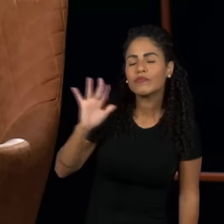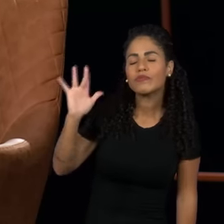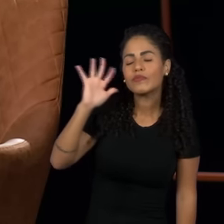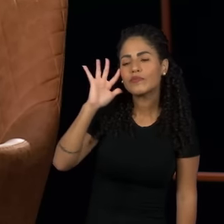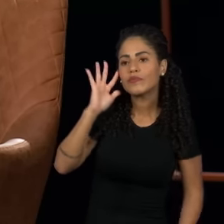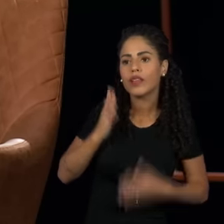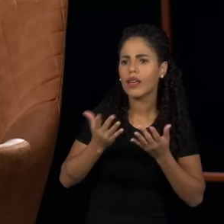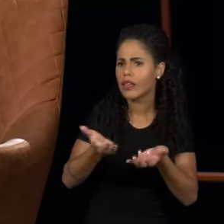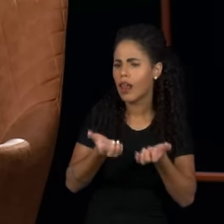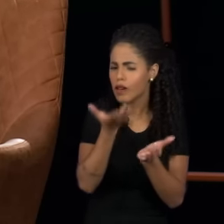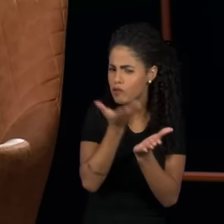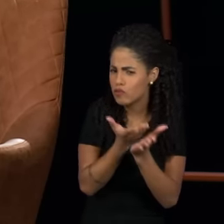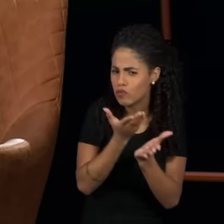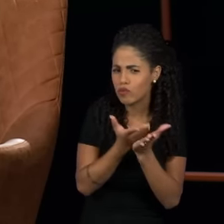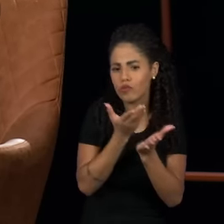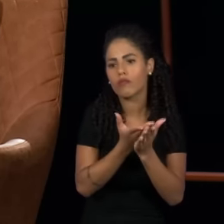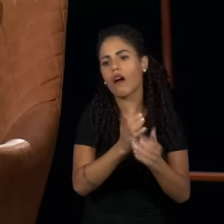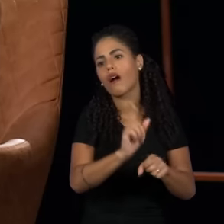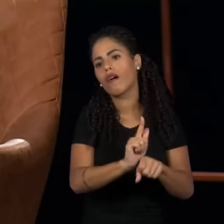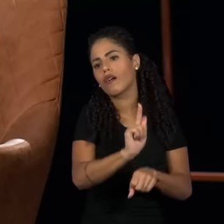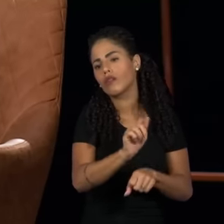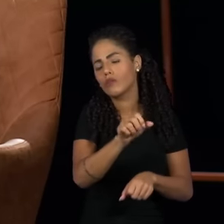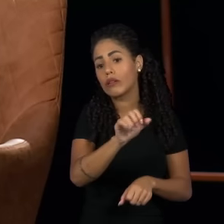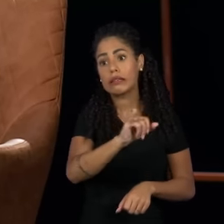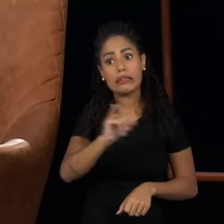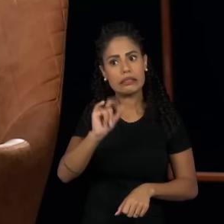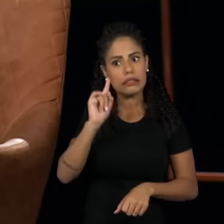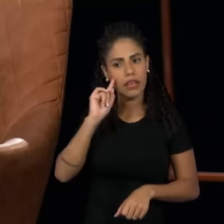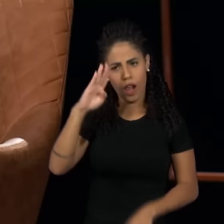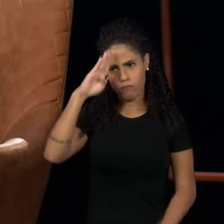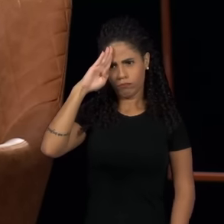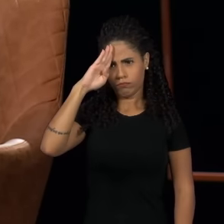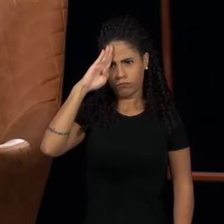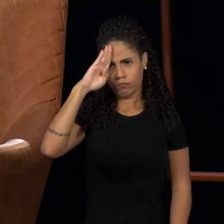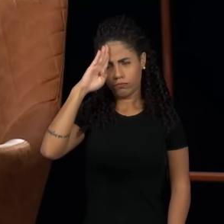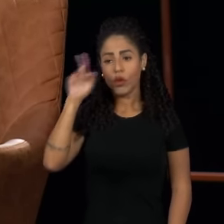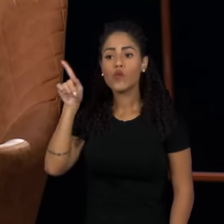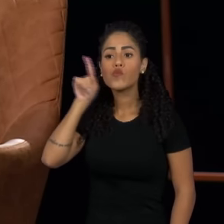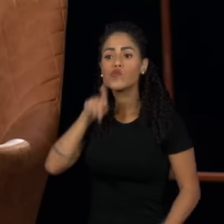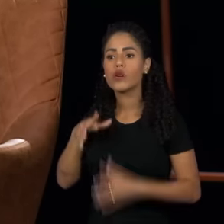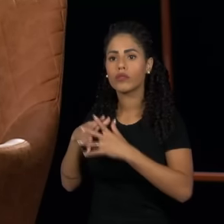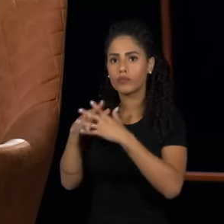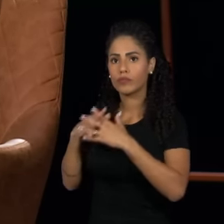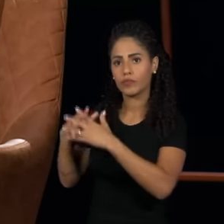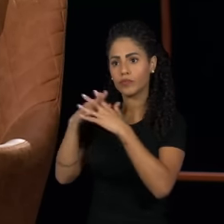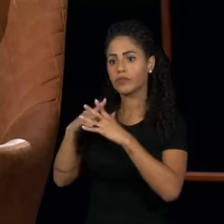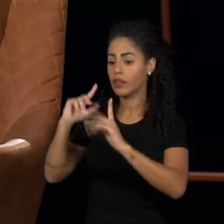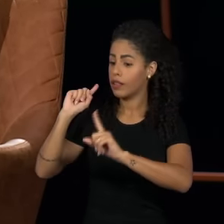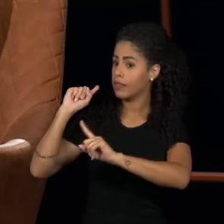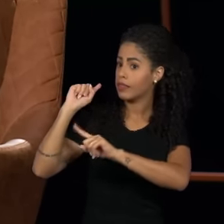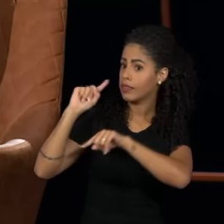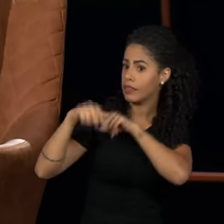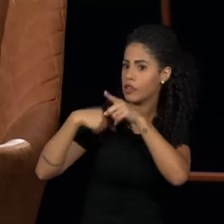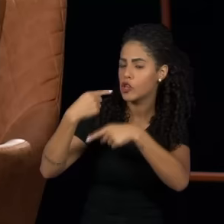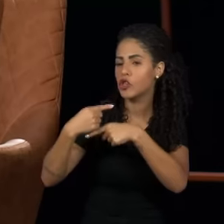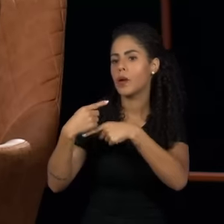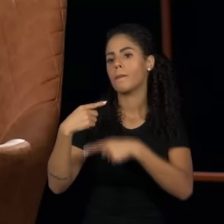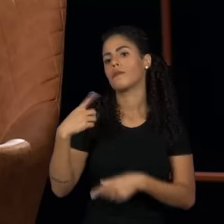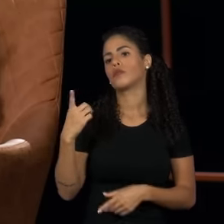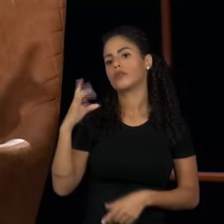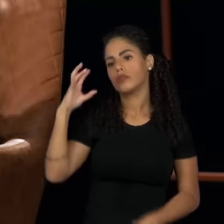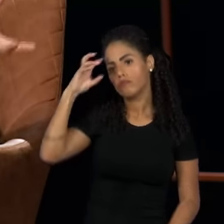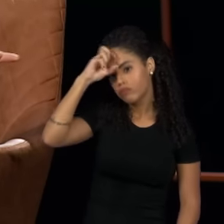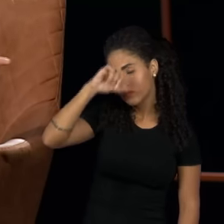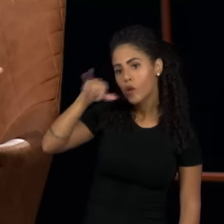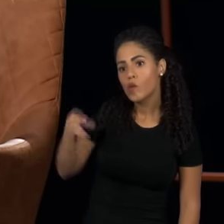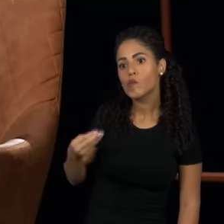uma graduação, estudar, e ela entendeu que se ela servisse ao exército americano, ela poderia depois ganhar uma espécie de pensão e